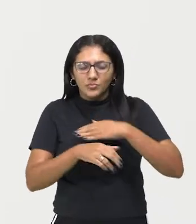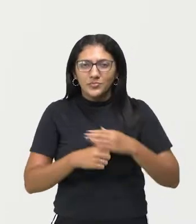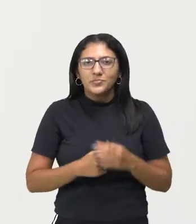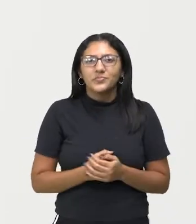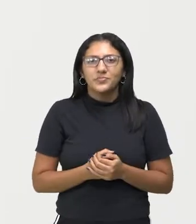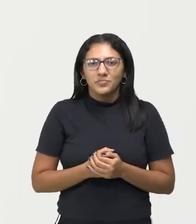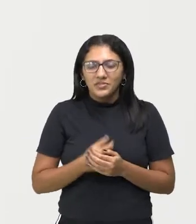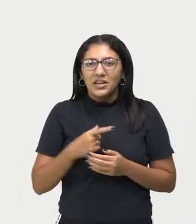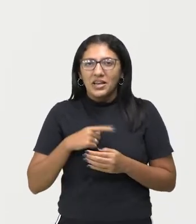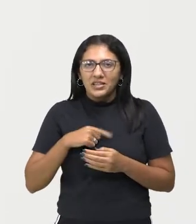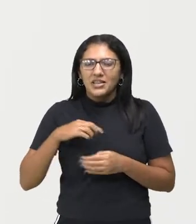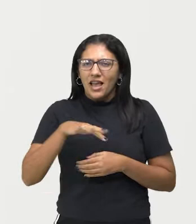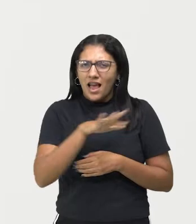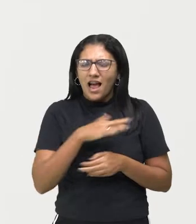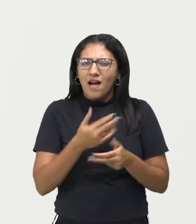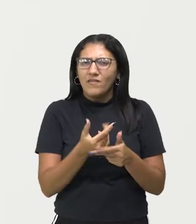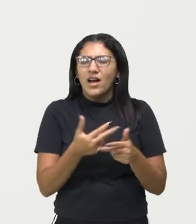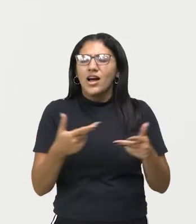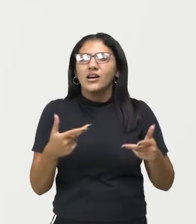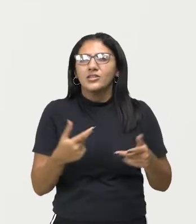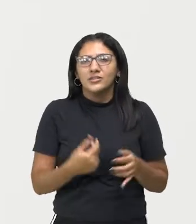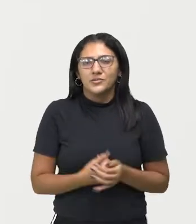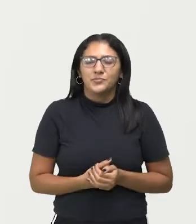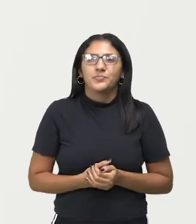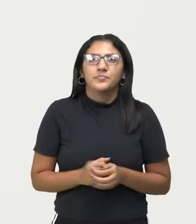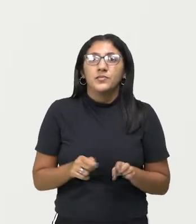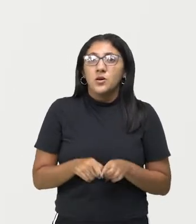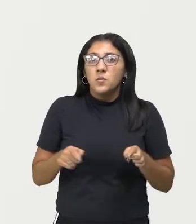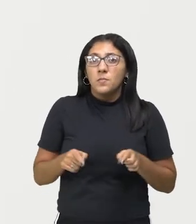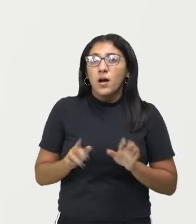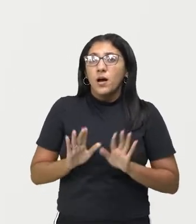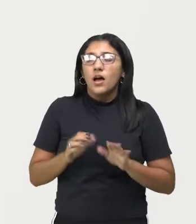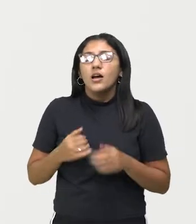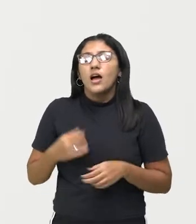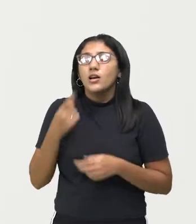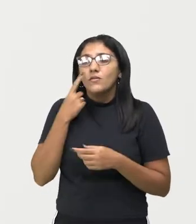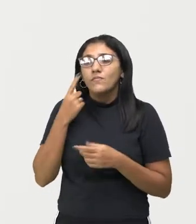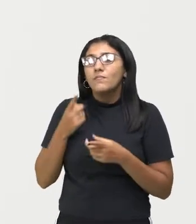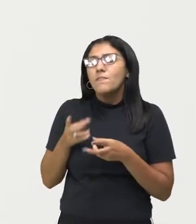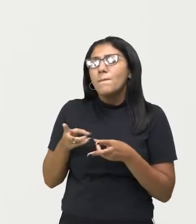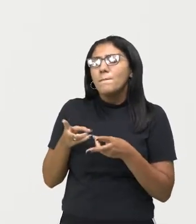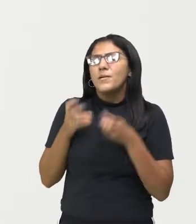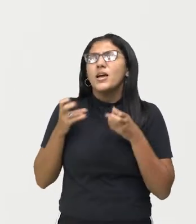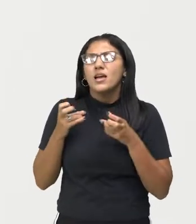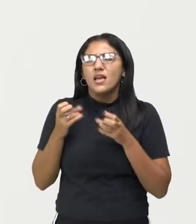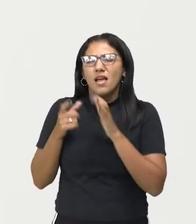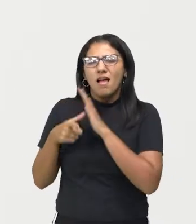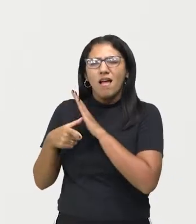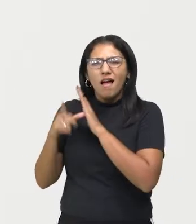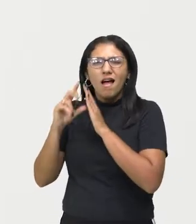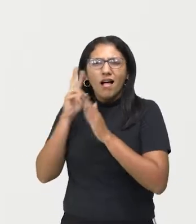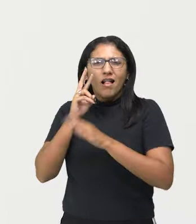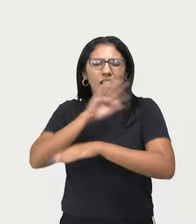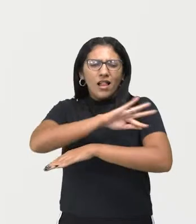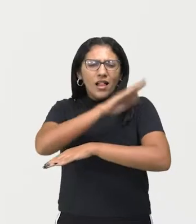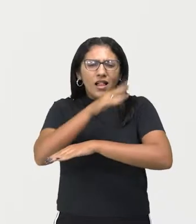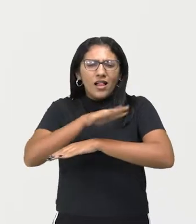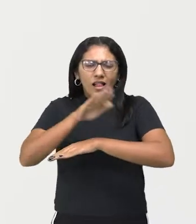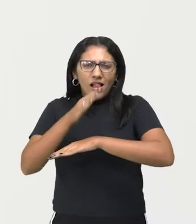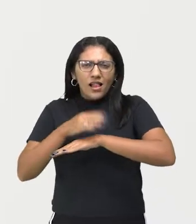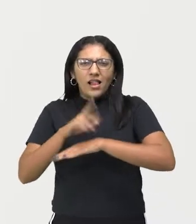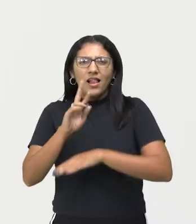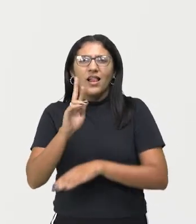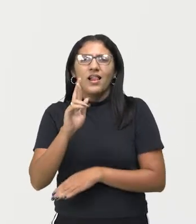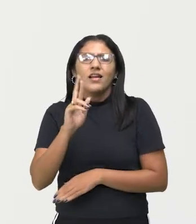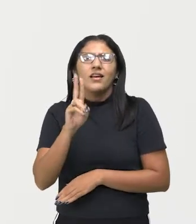há declividades. Só que a gente vai perceber, quando a gente analisou lá a nossa aula de relevo do Brasil, sobre a